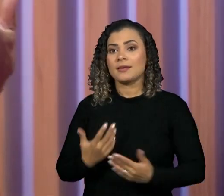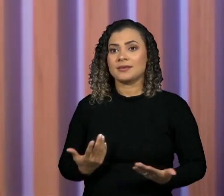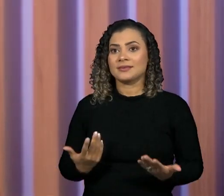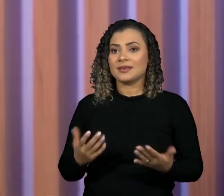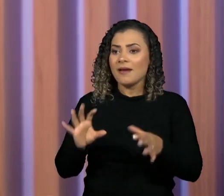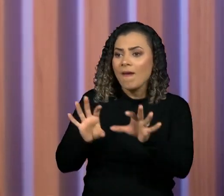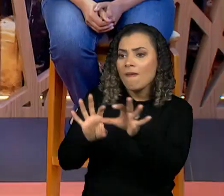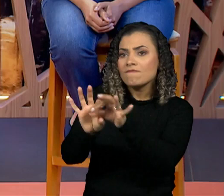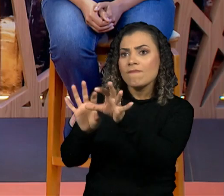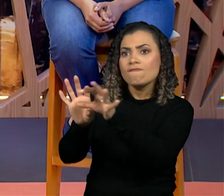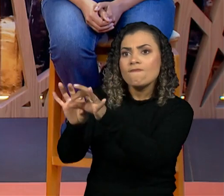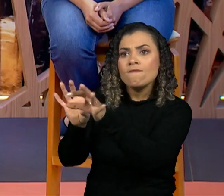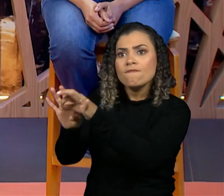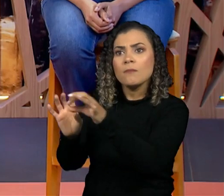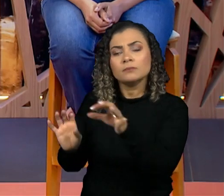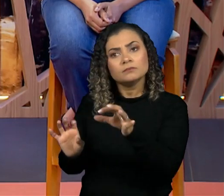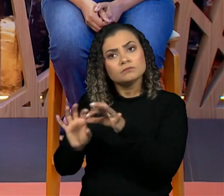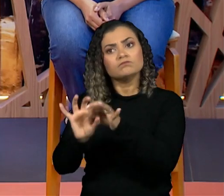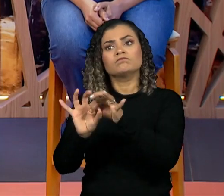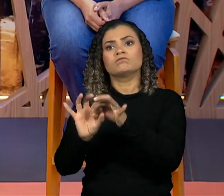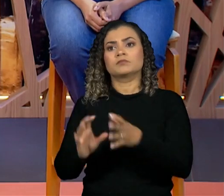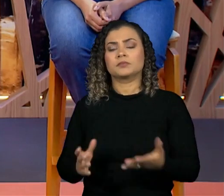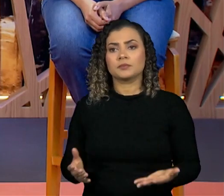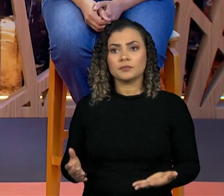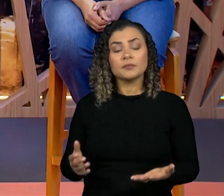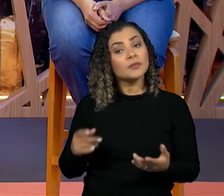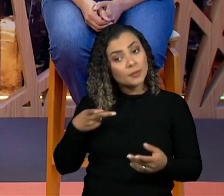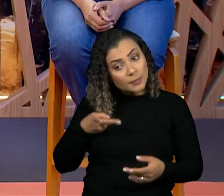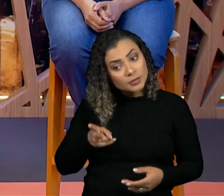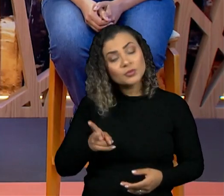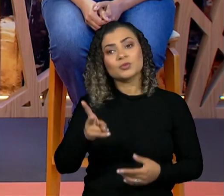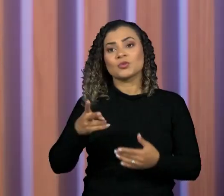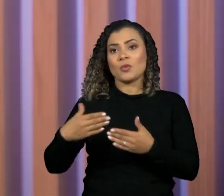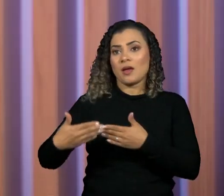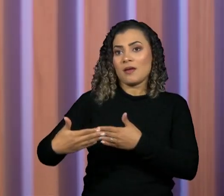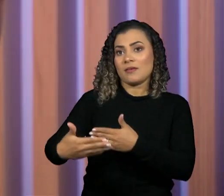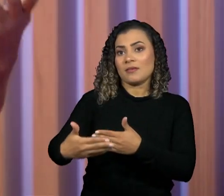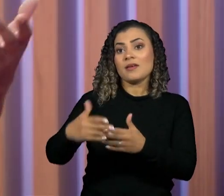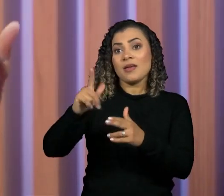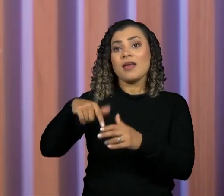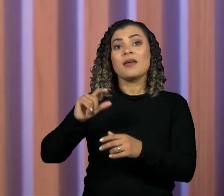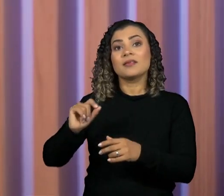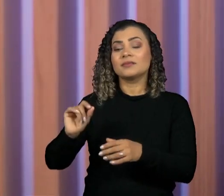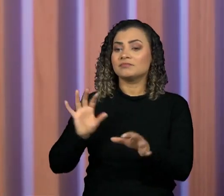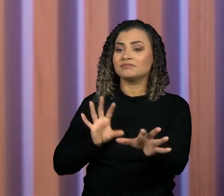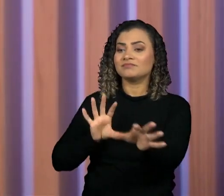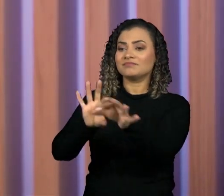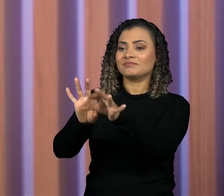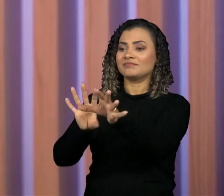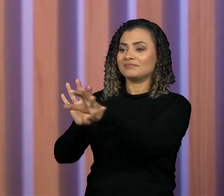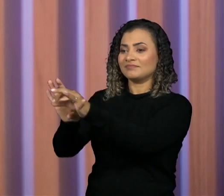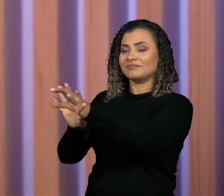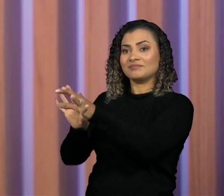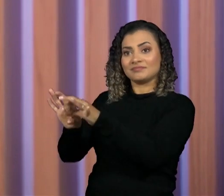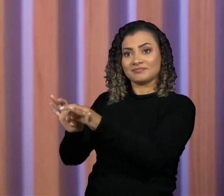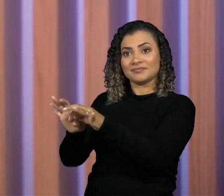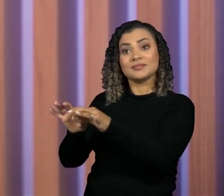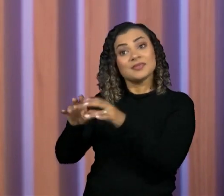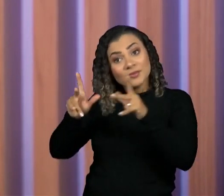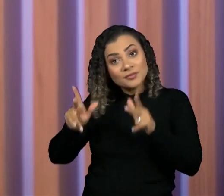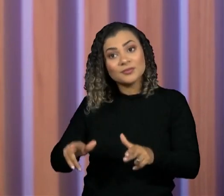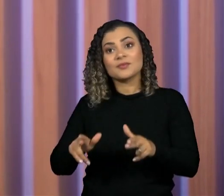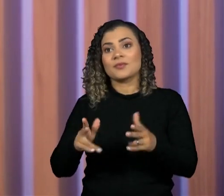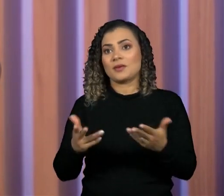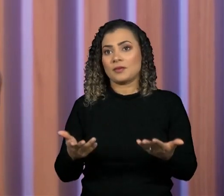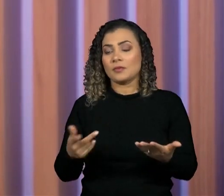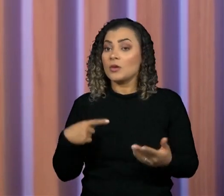de ser uma resistência fisiológica, para a gente continuar a seguir, é de alma, né? Acho que a gente tá nesse lugar. Por isso que eu